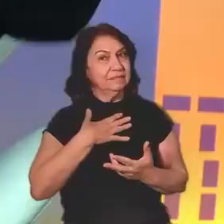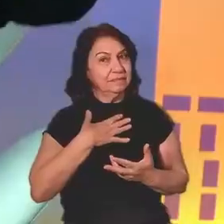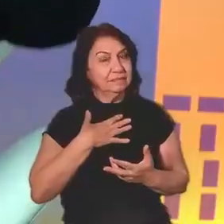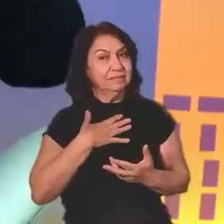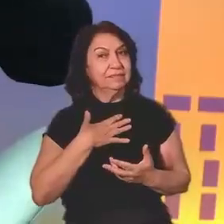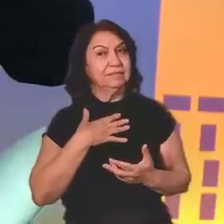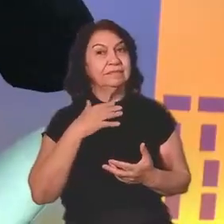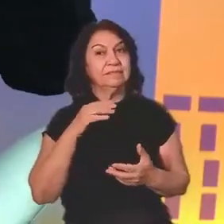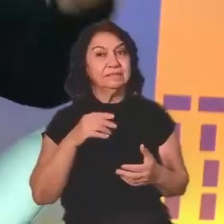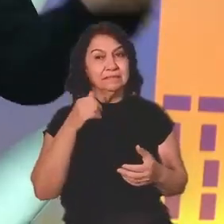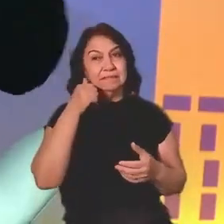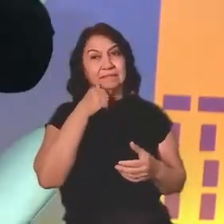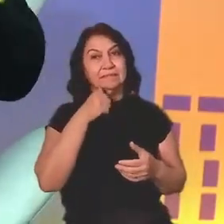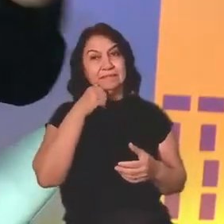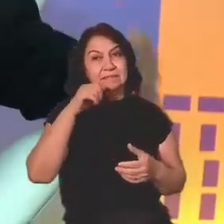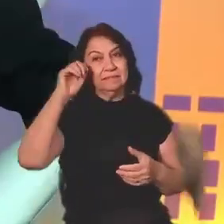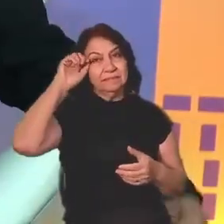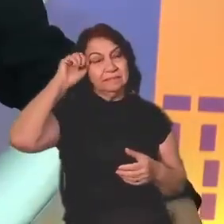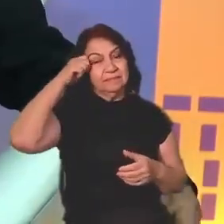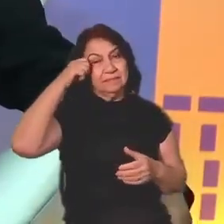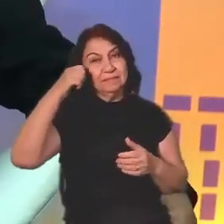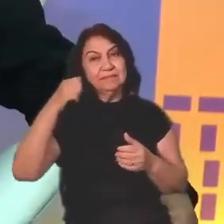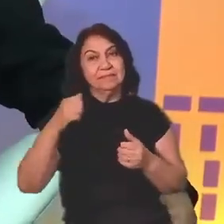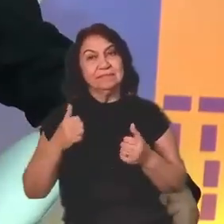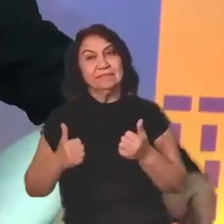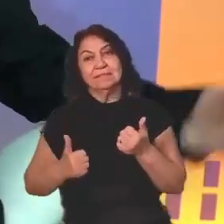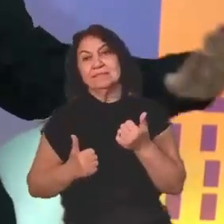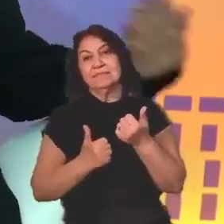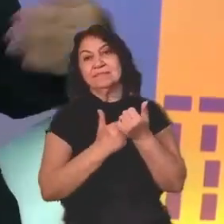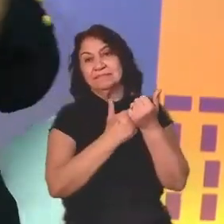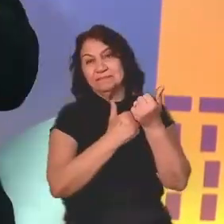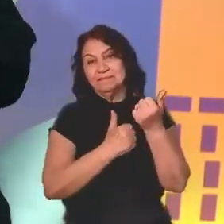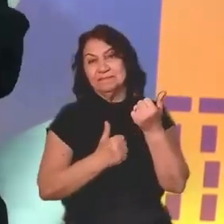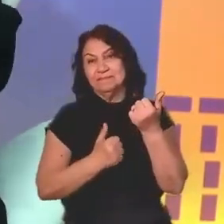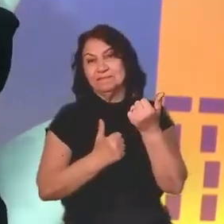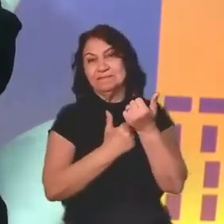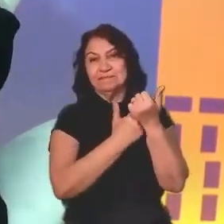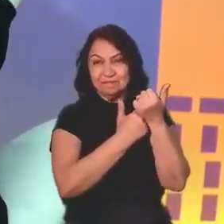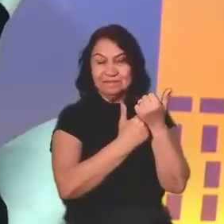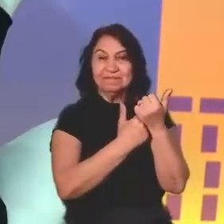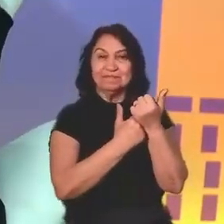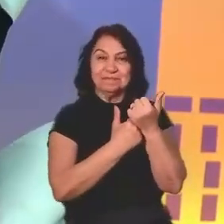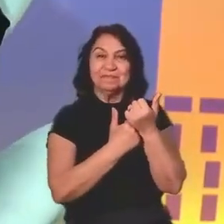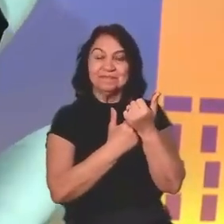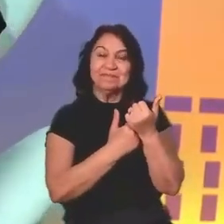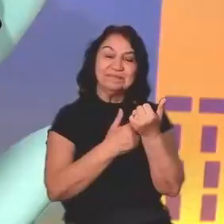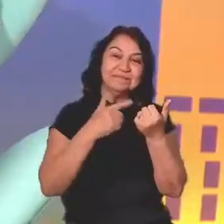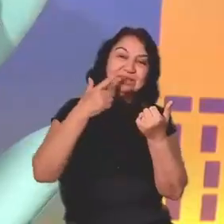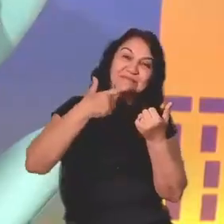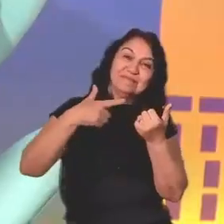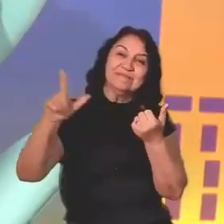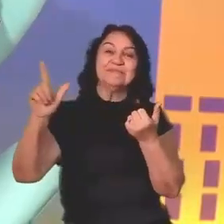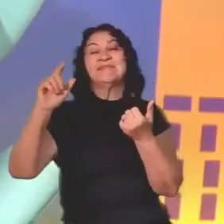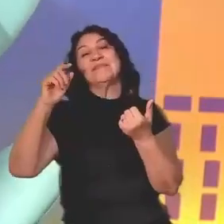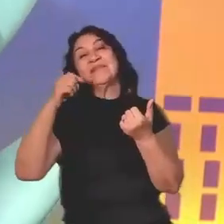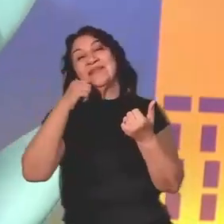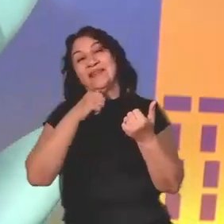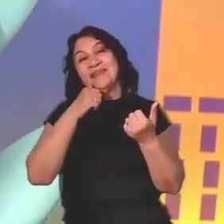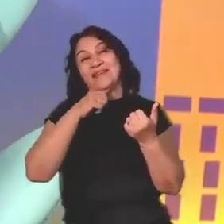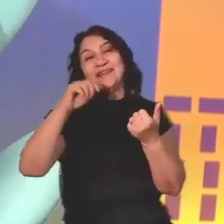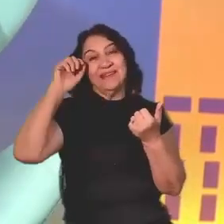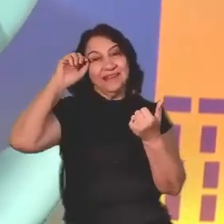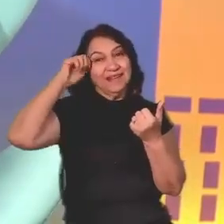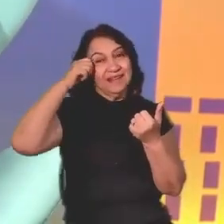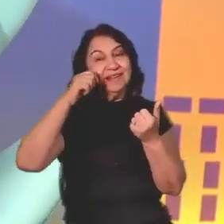que já chegaram lá, apoiar quem não foi ainda. É ter apoio, né? Apoiar as outras. Então, eu acho que isso